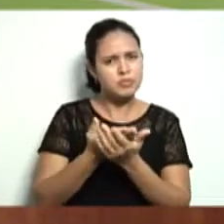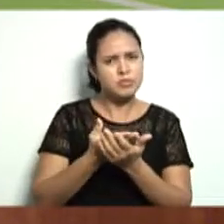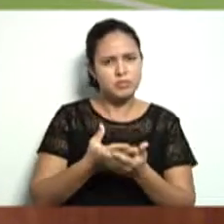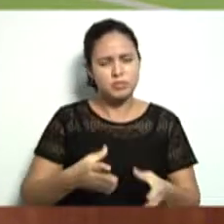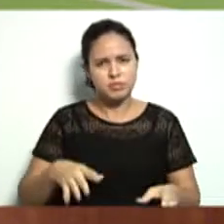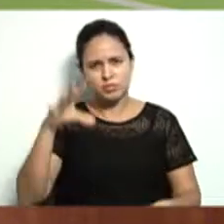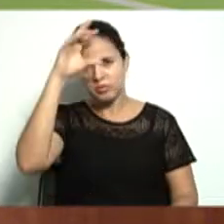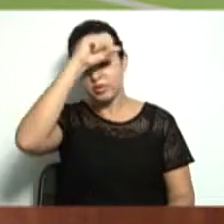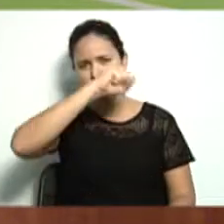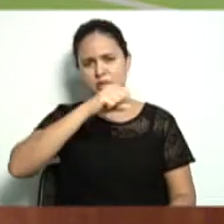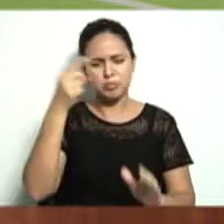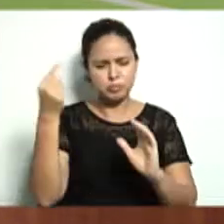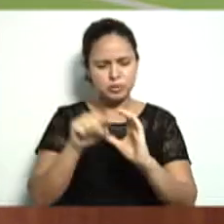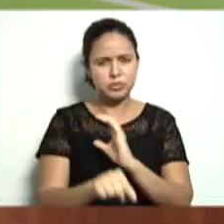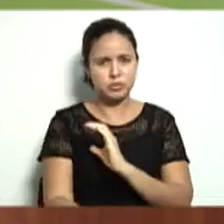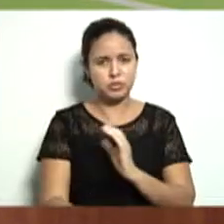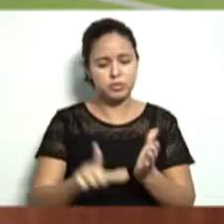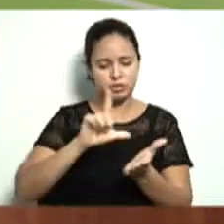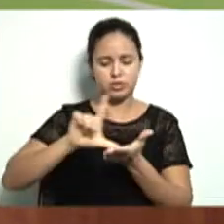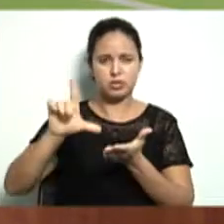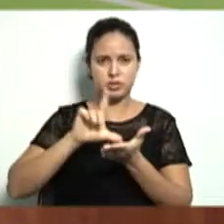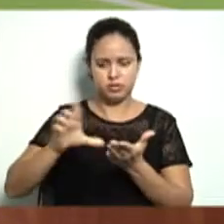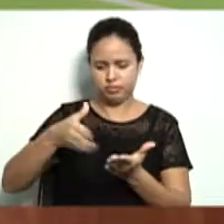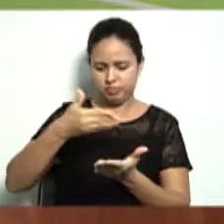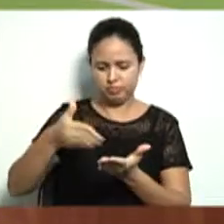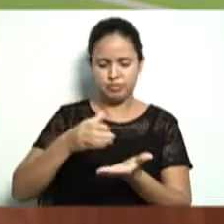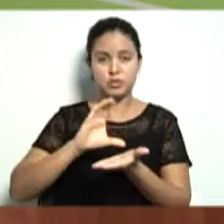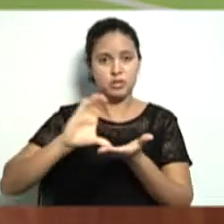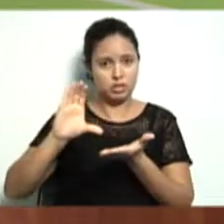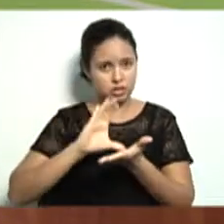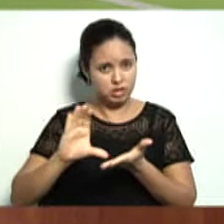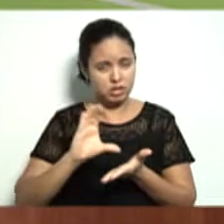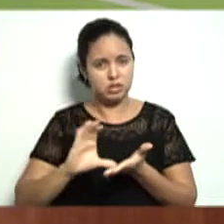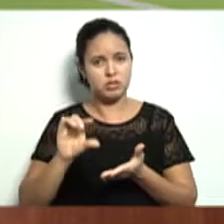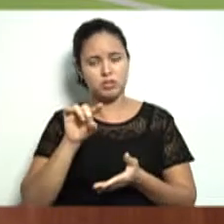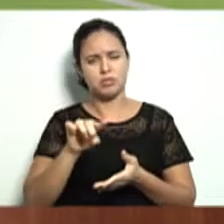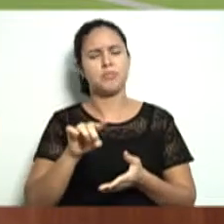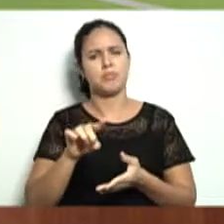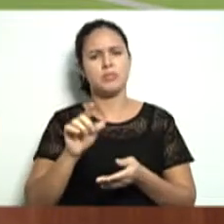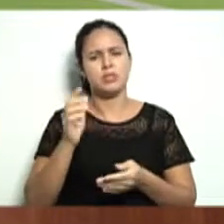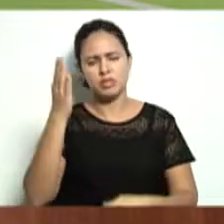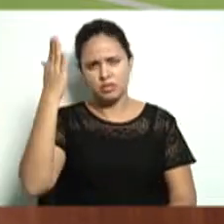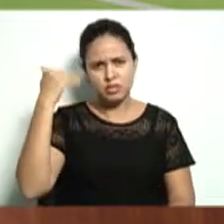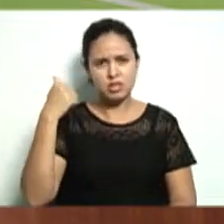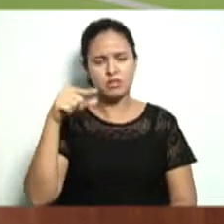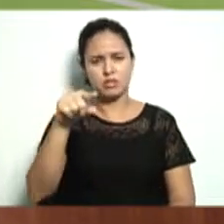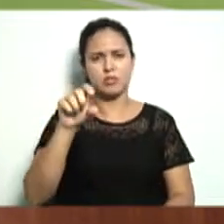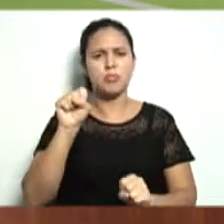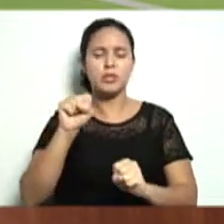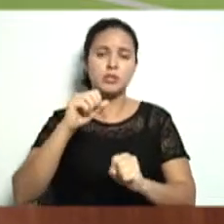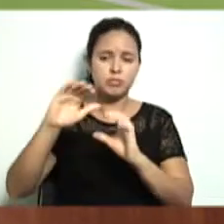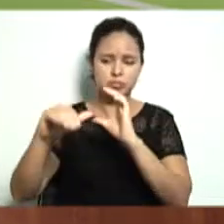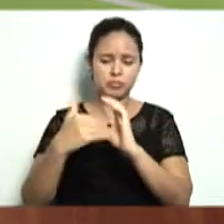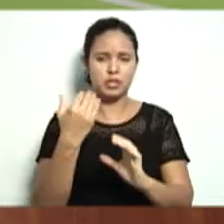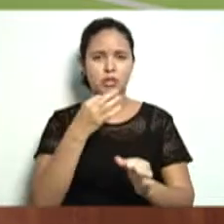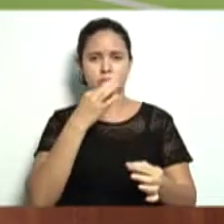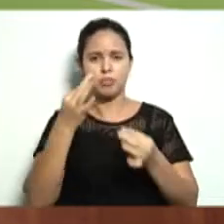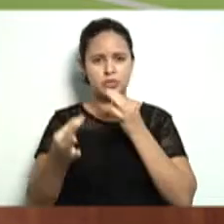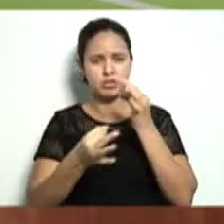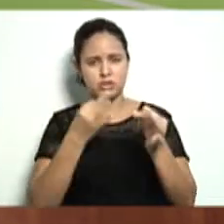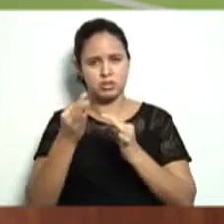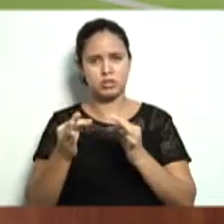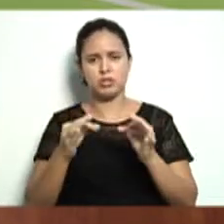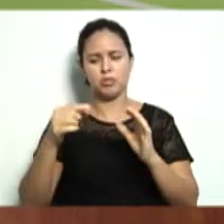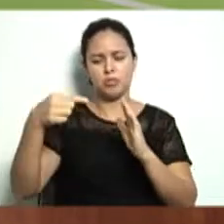mais profundamente isso no livro, né, no caderno da disciplina, e com certeza mandem comentários aqui para a gente, mande